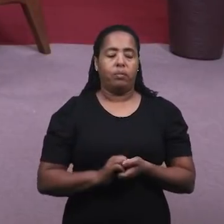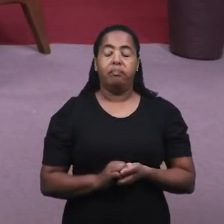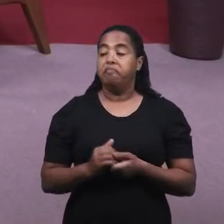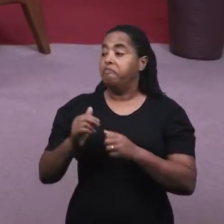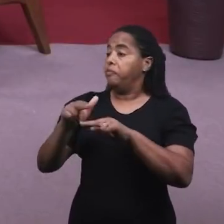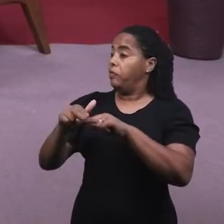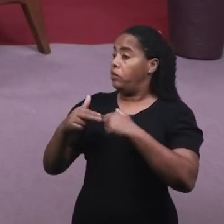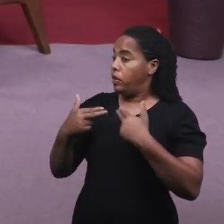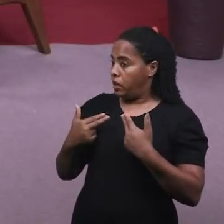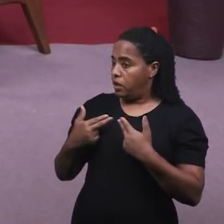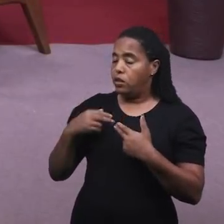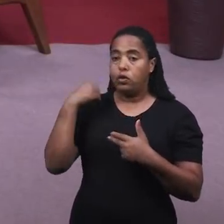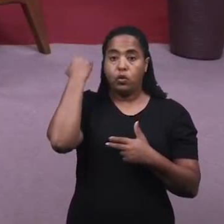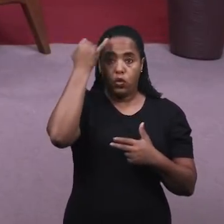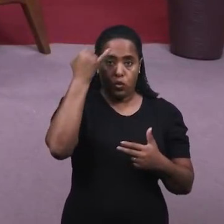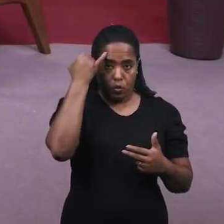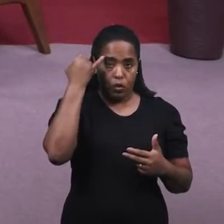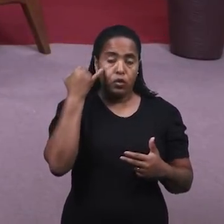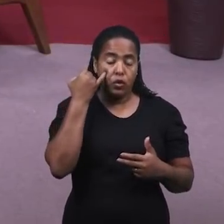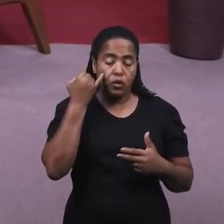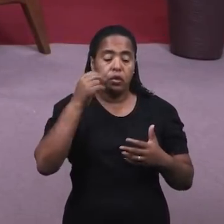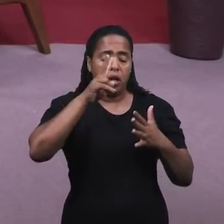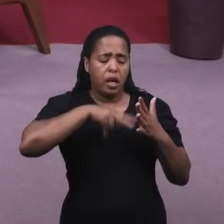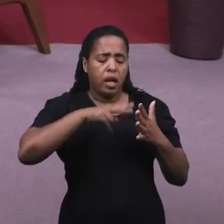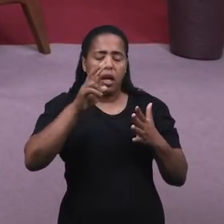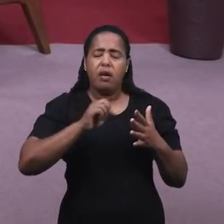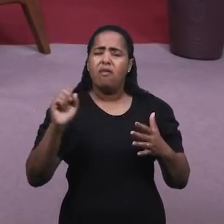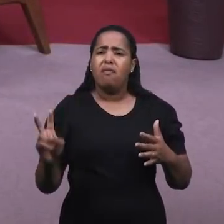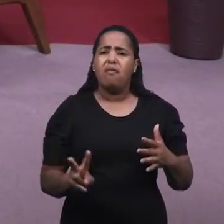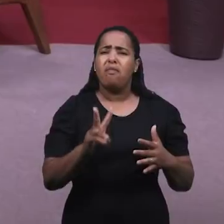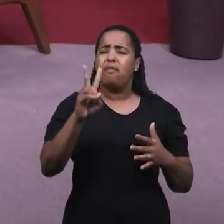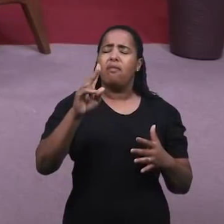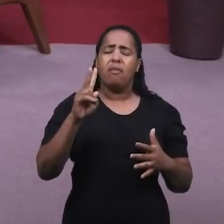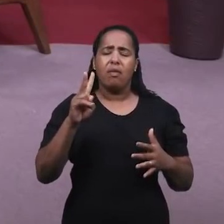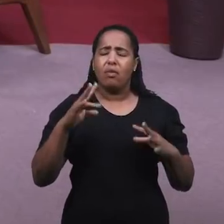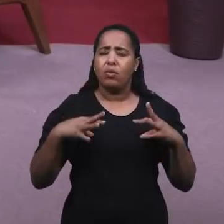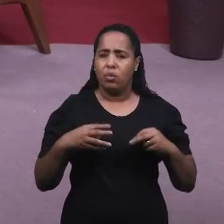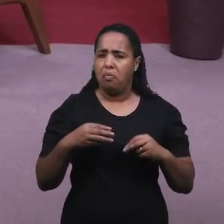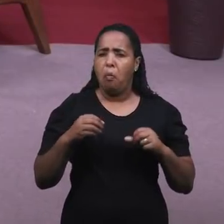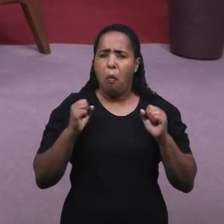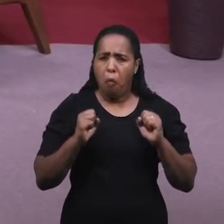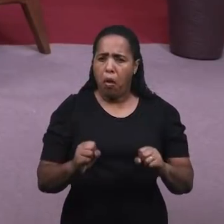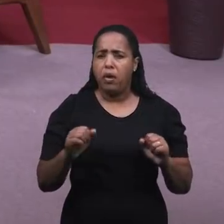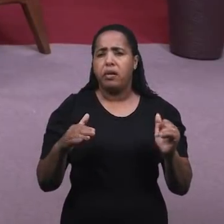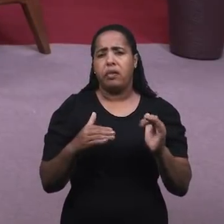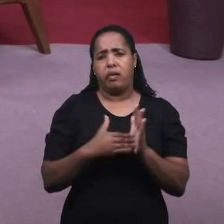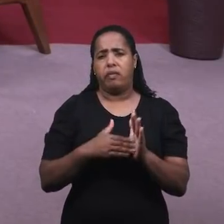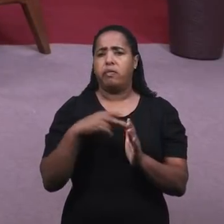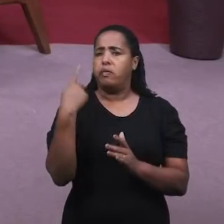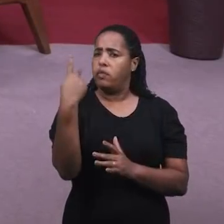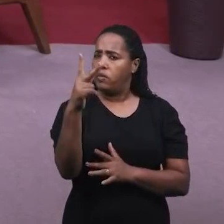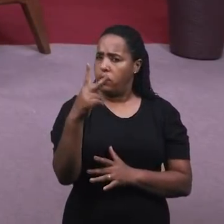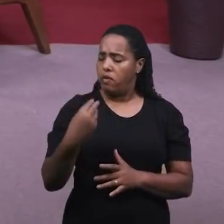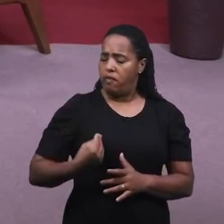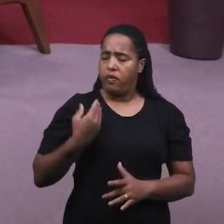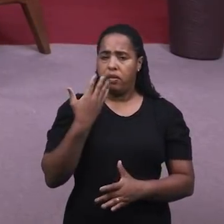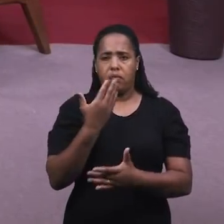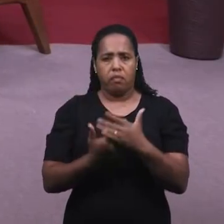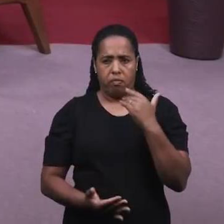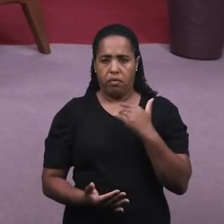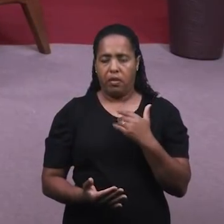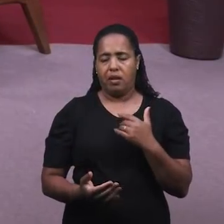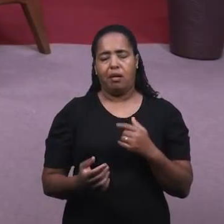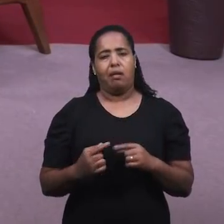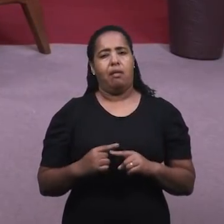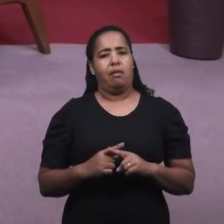leu agora, que vale tudo. Você pode perder até a sua vida, mas